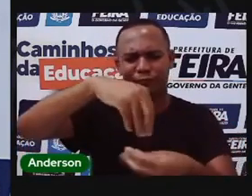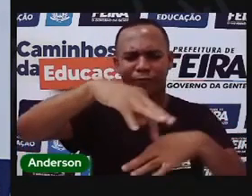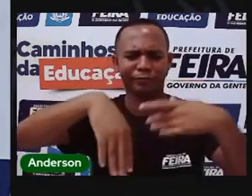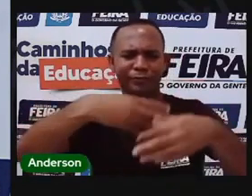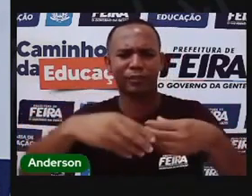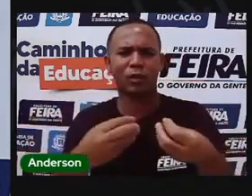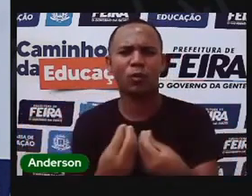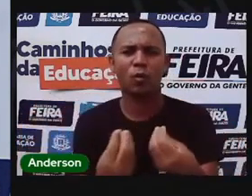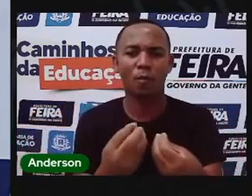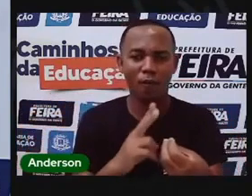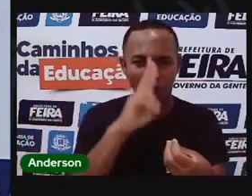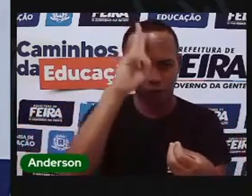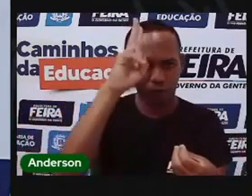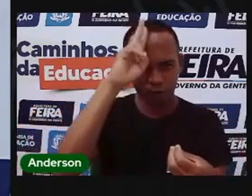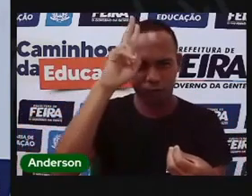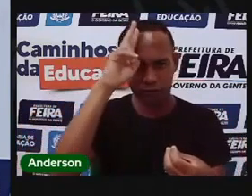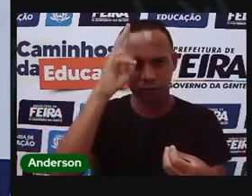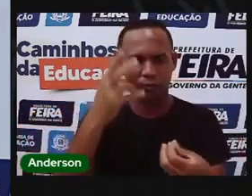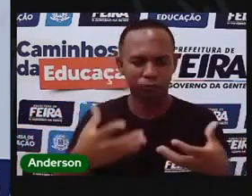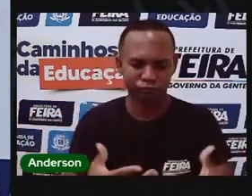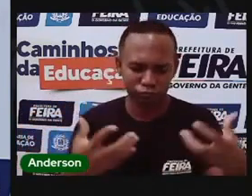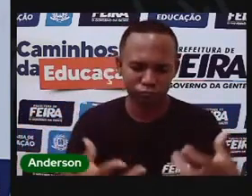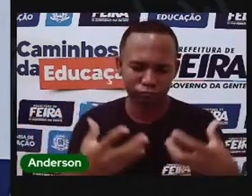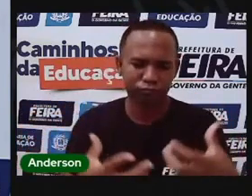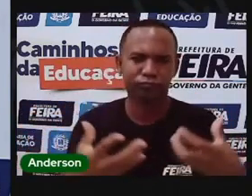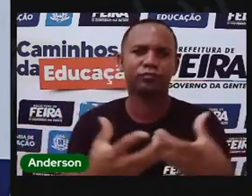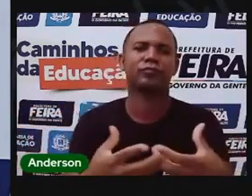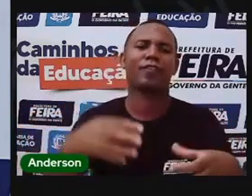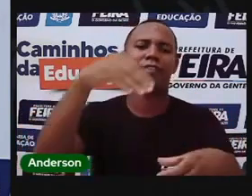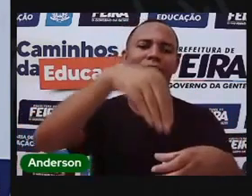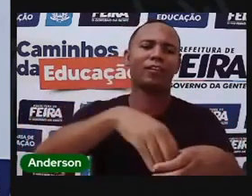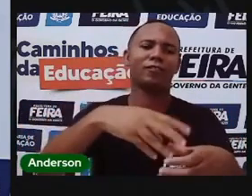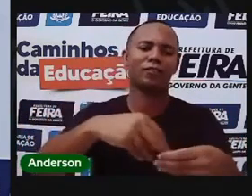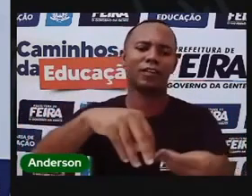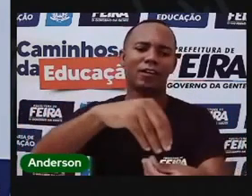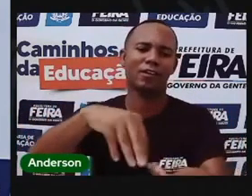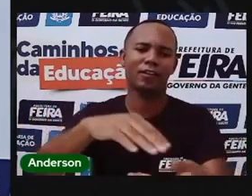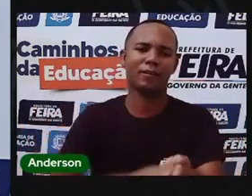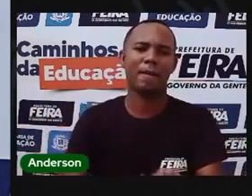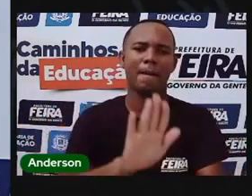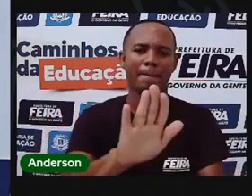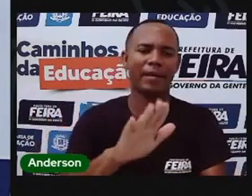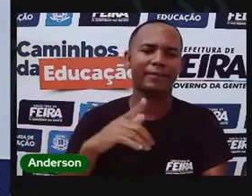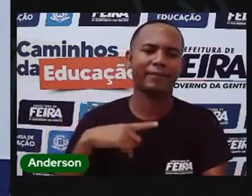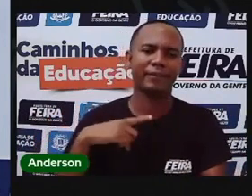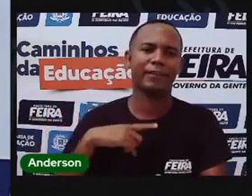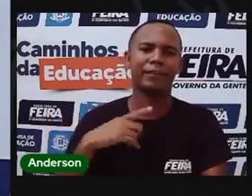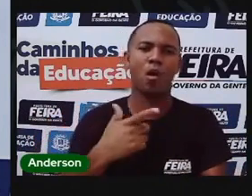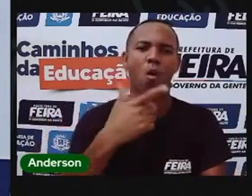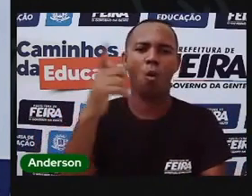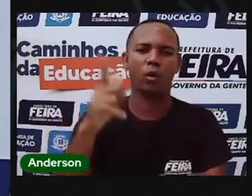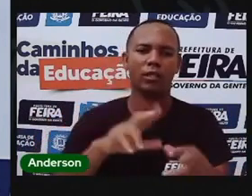o solo. Essa é a maneira que o solo tem de se alimentar. Mas existe uma outra situação.